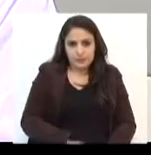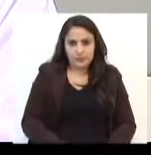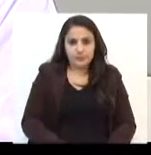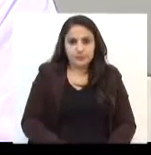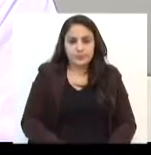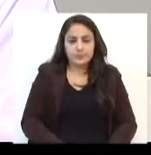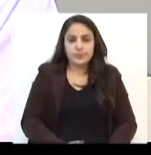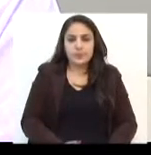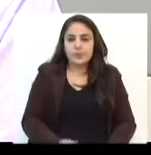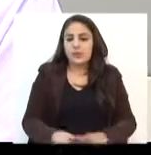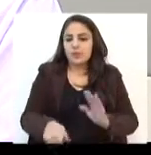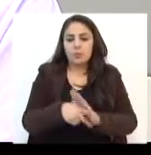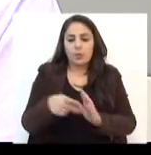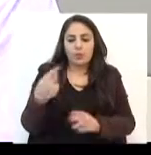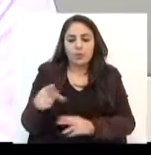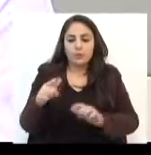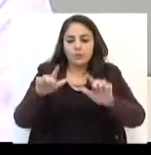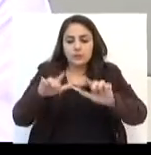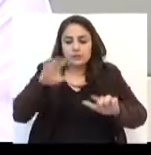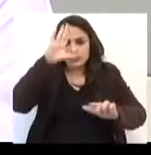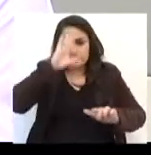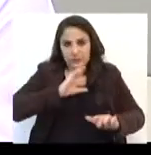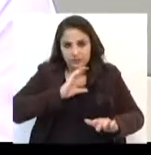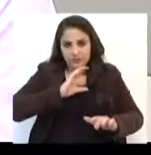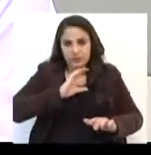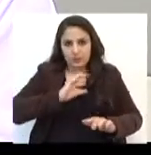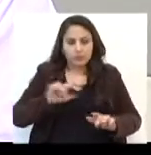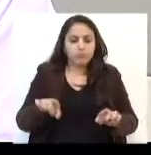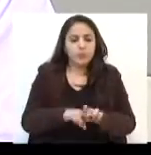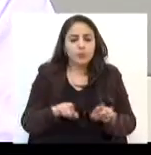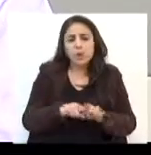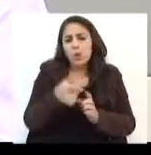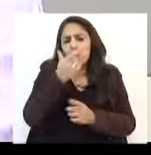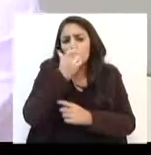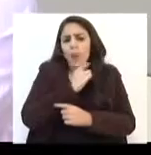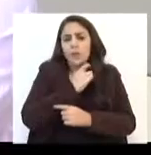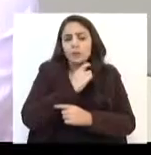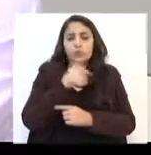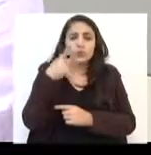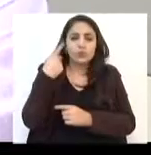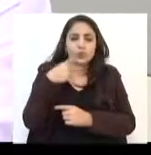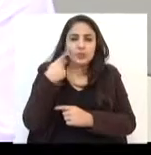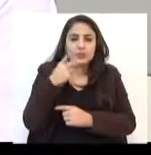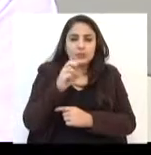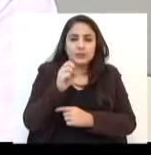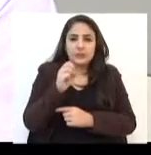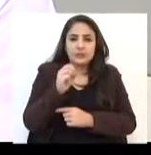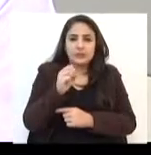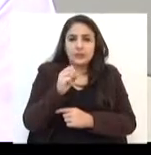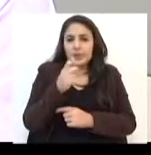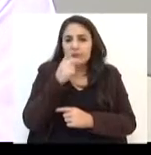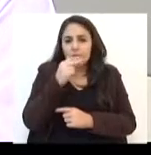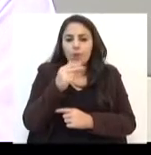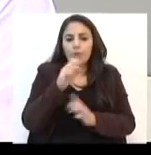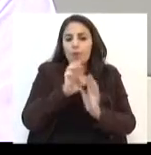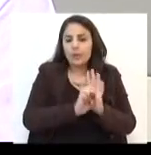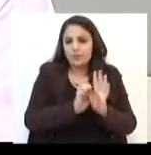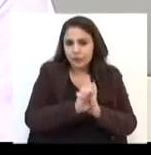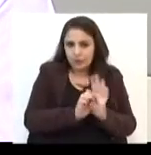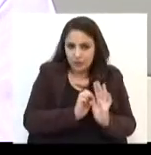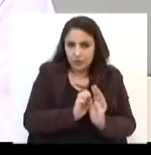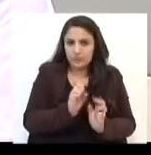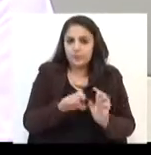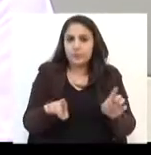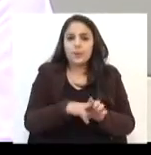e não a determinados cidadãos e segmentos. Bem como acho que o vereador, como